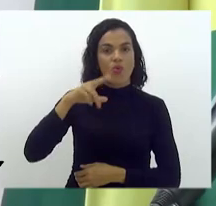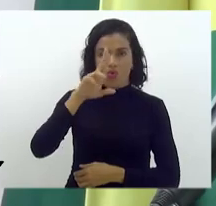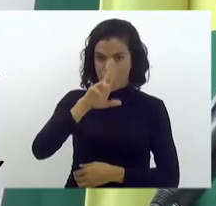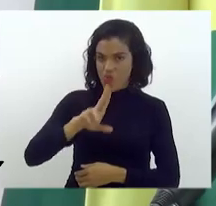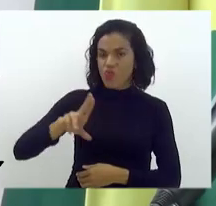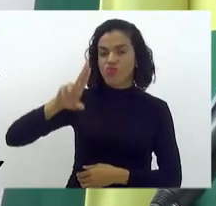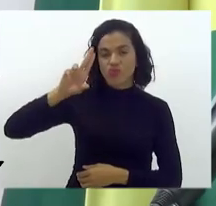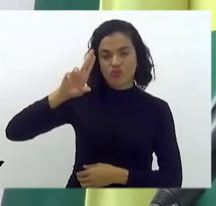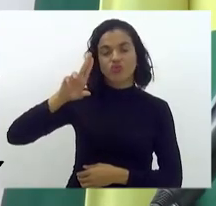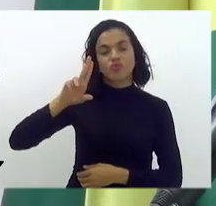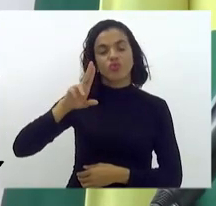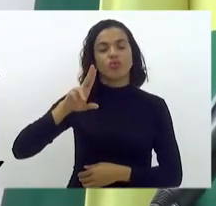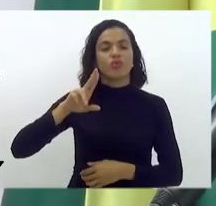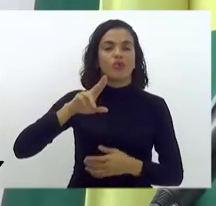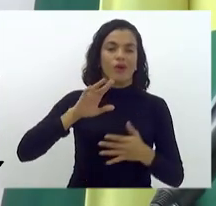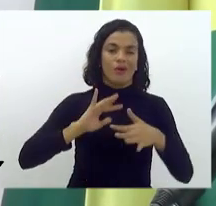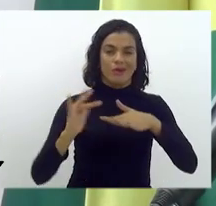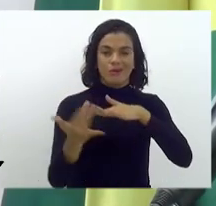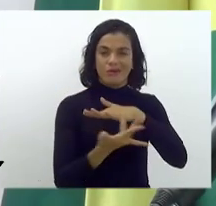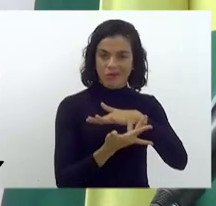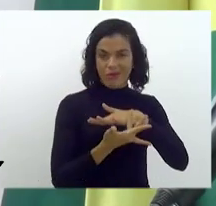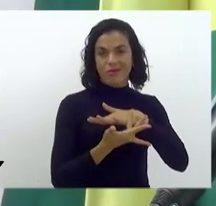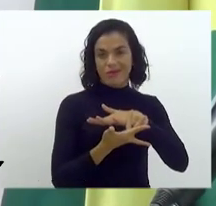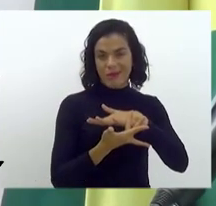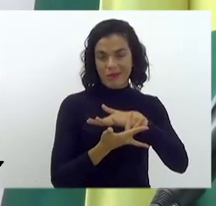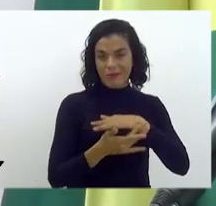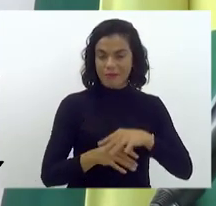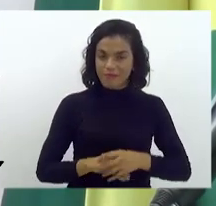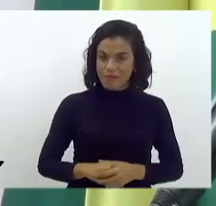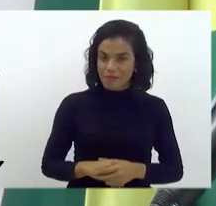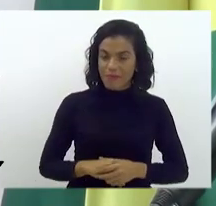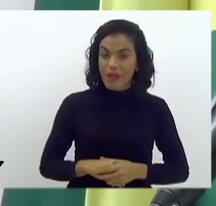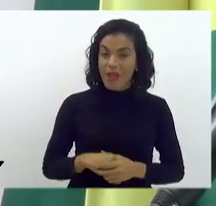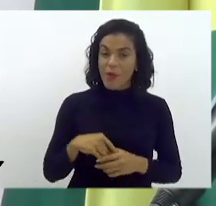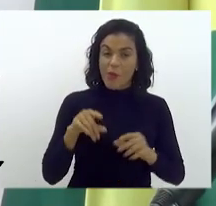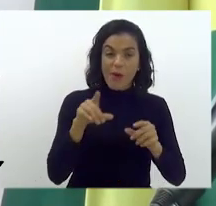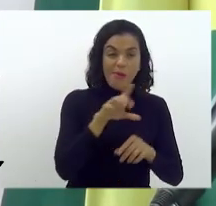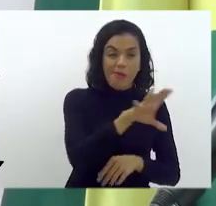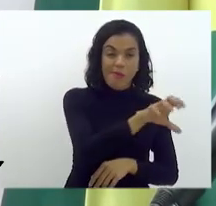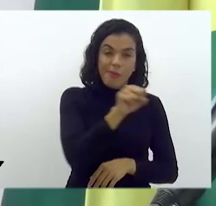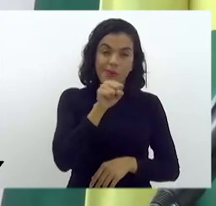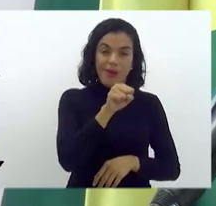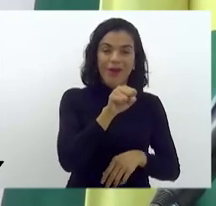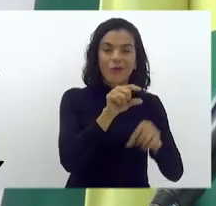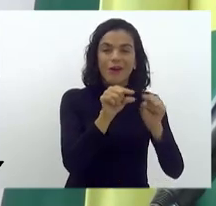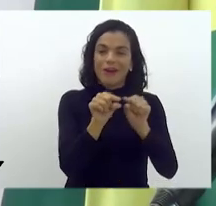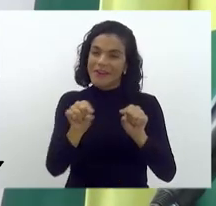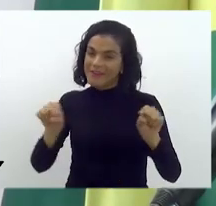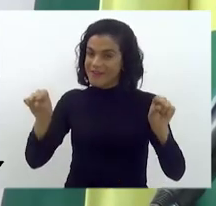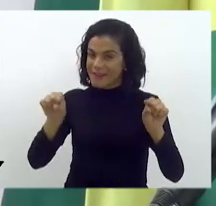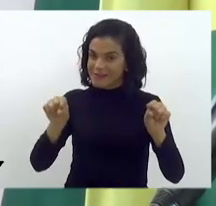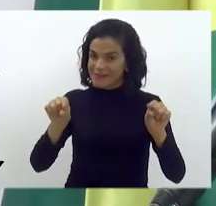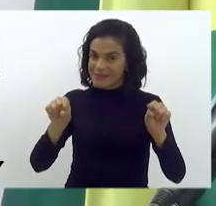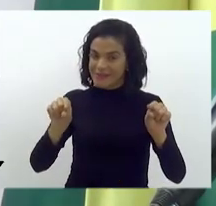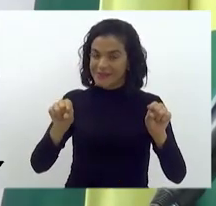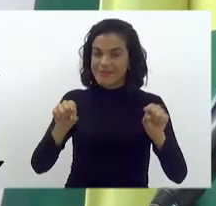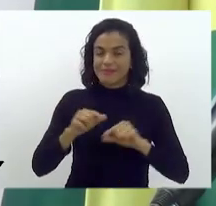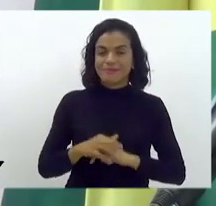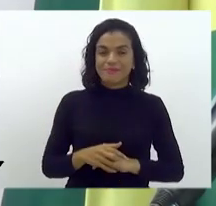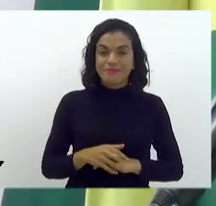Eu vim da rede social e eu vou pegar até uma frase que a delegada falou sobre represália social